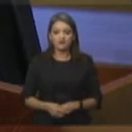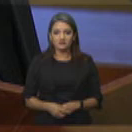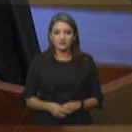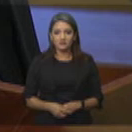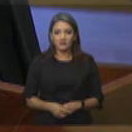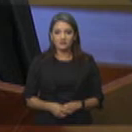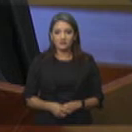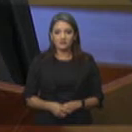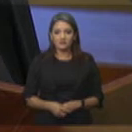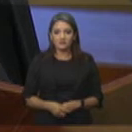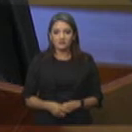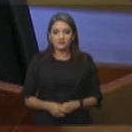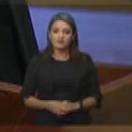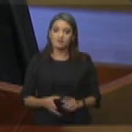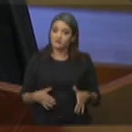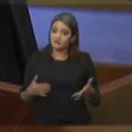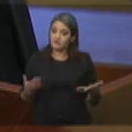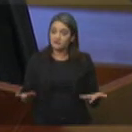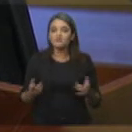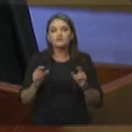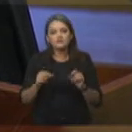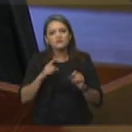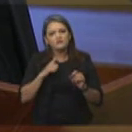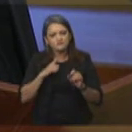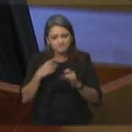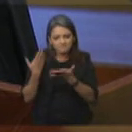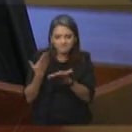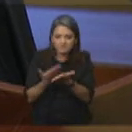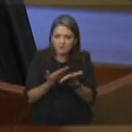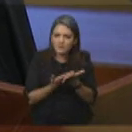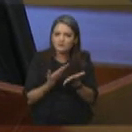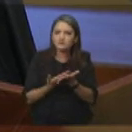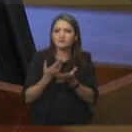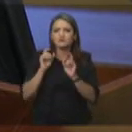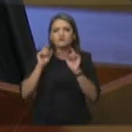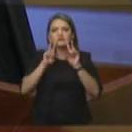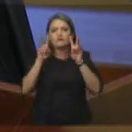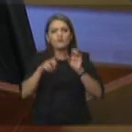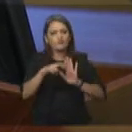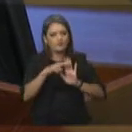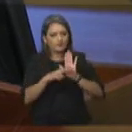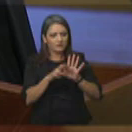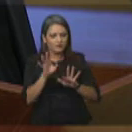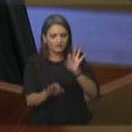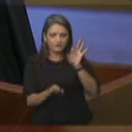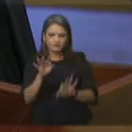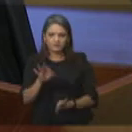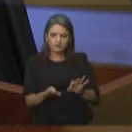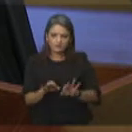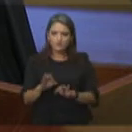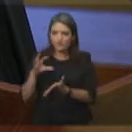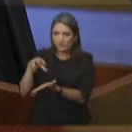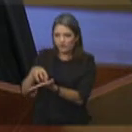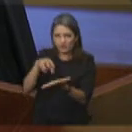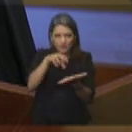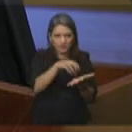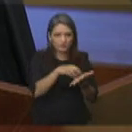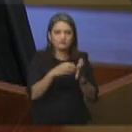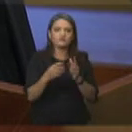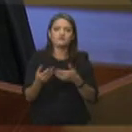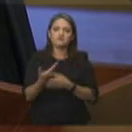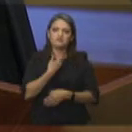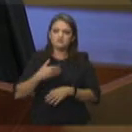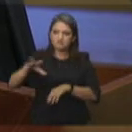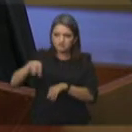julgamento franqueia ao Tribunal Pleno a possibilidade de se debruçar sobre o regime jurídico de compartilhamento de dados entre órgãos e instituições do poder